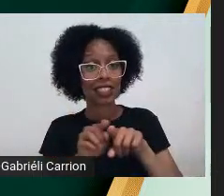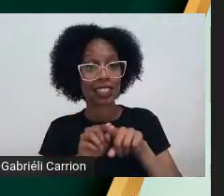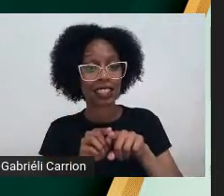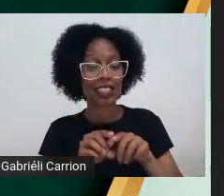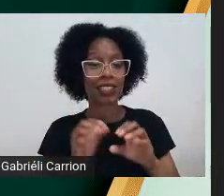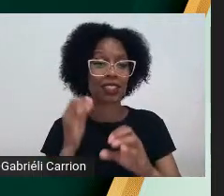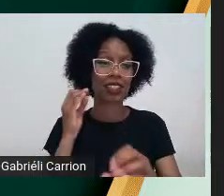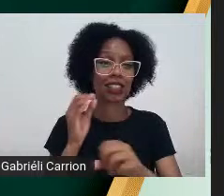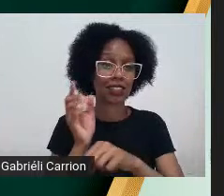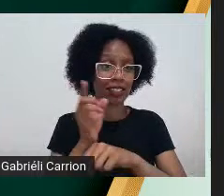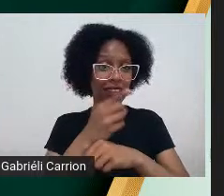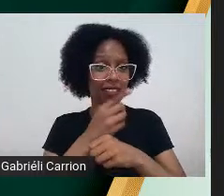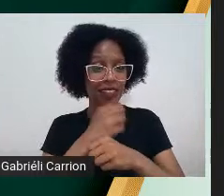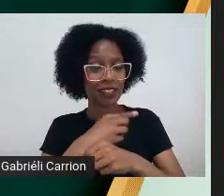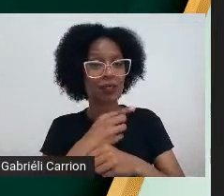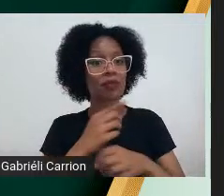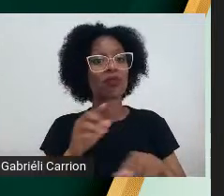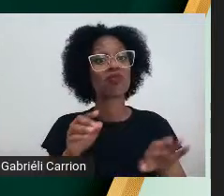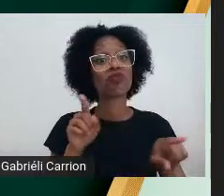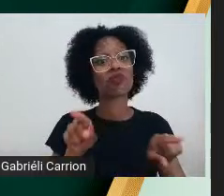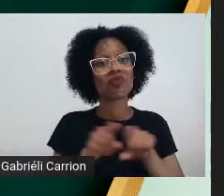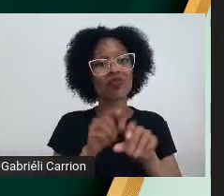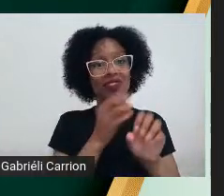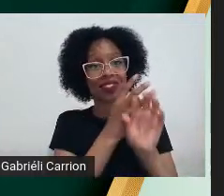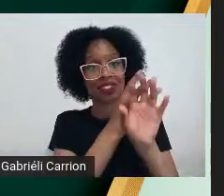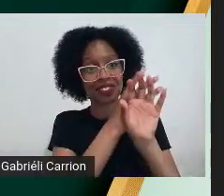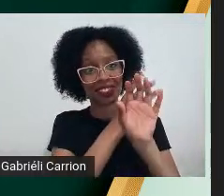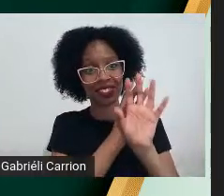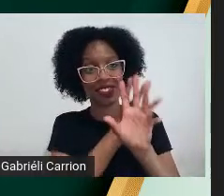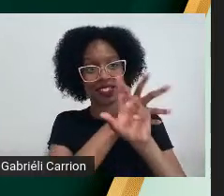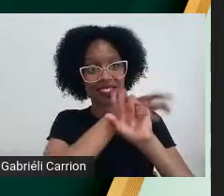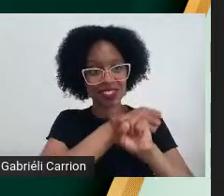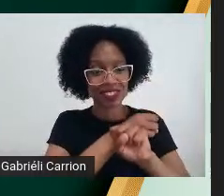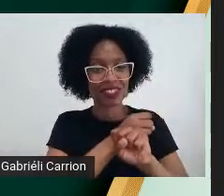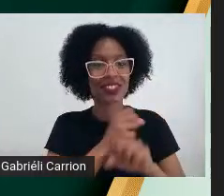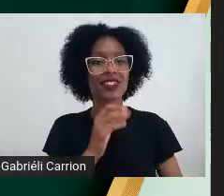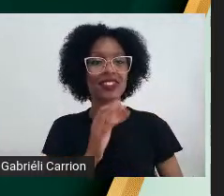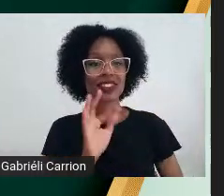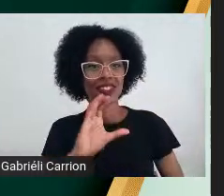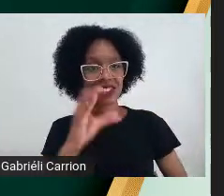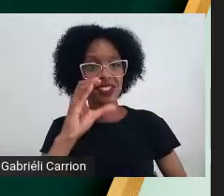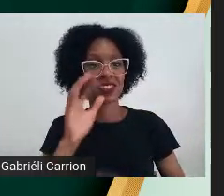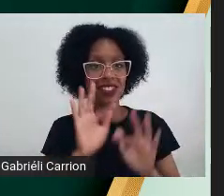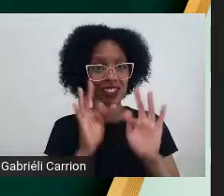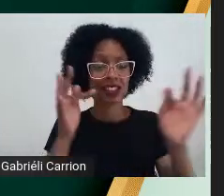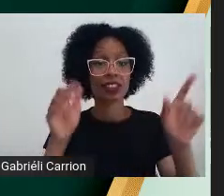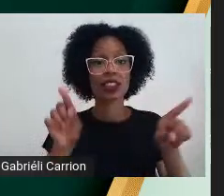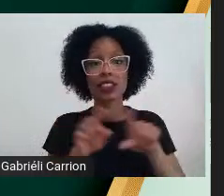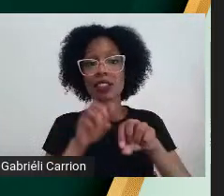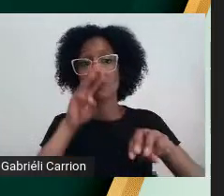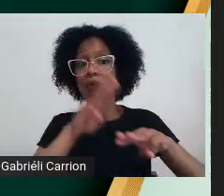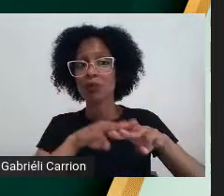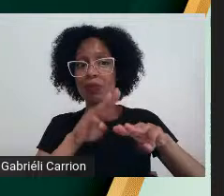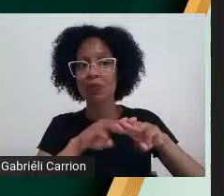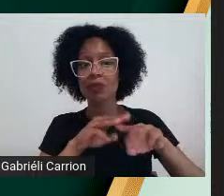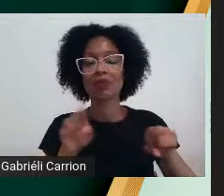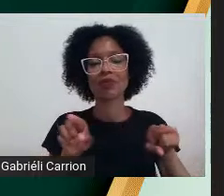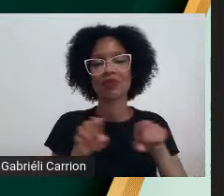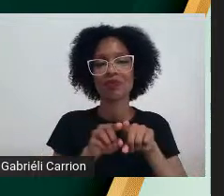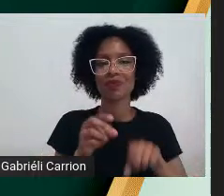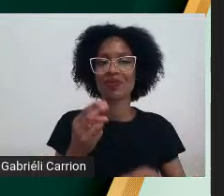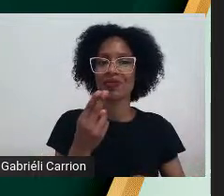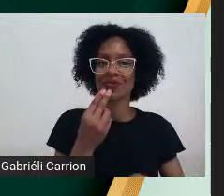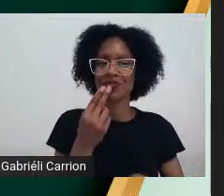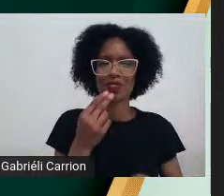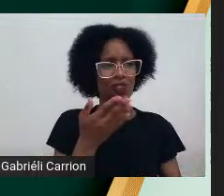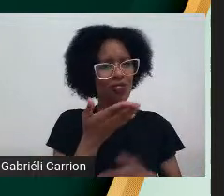agrimensura, interdisciplinar em ciência e tecnologia, matemática, licenciatura e nutrição.